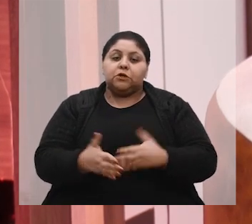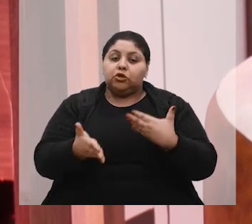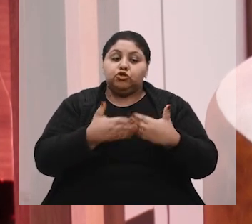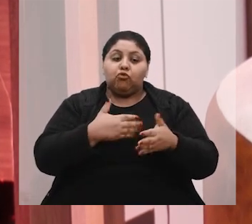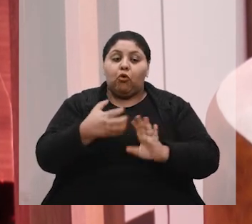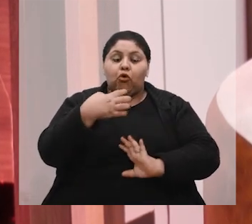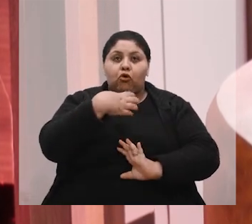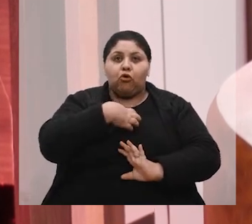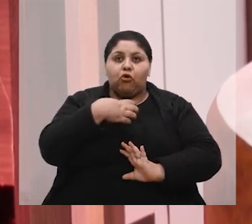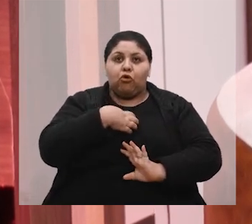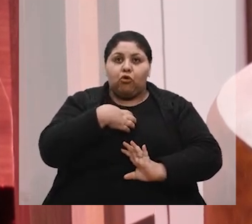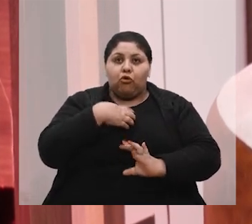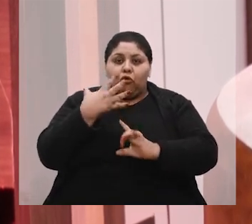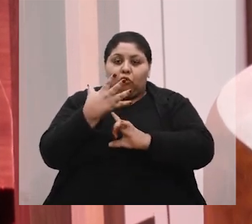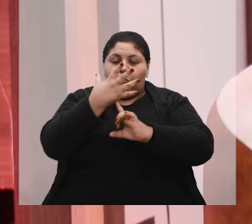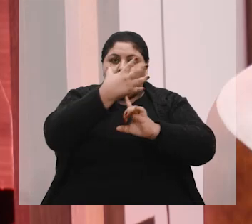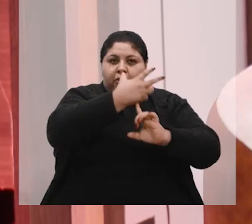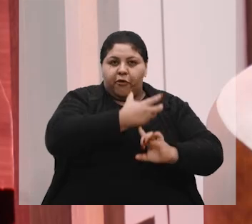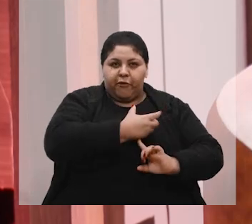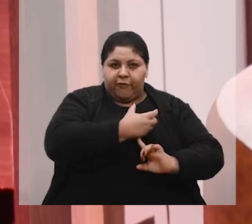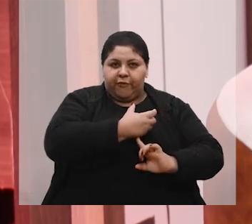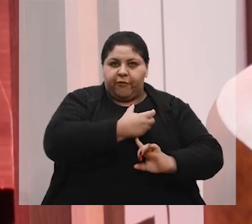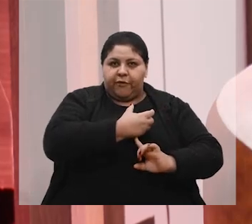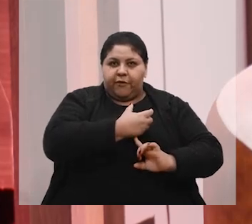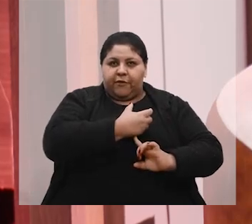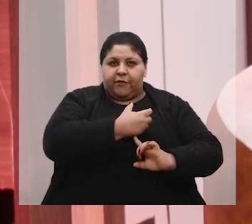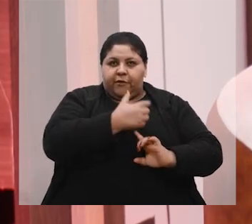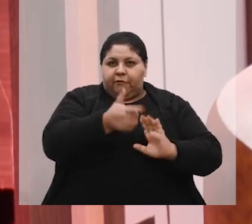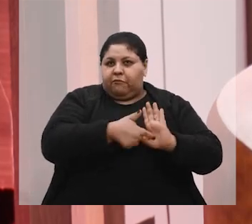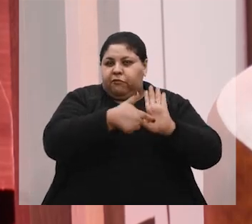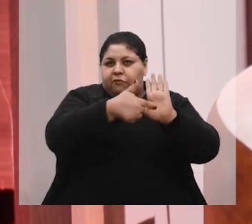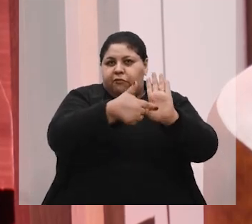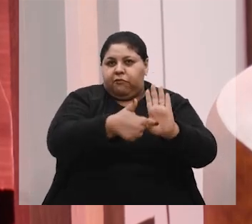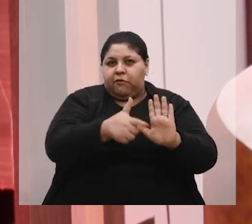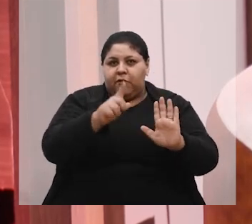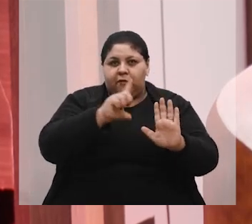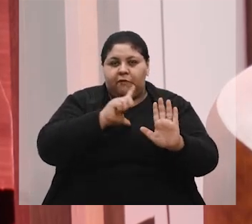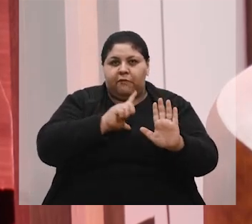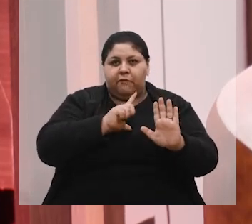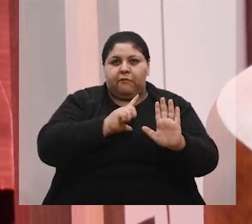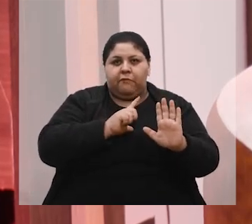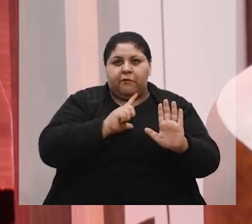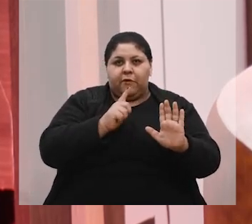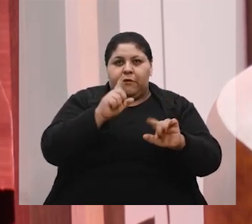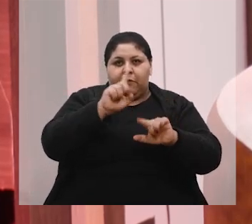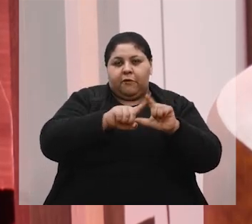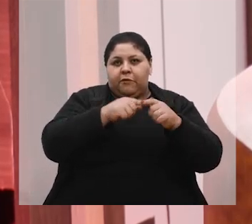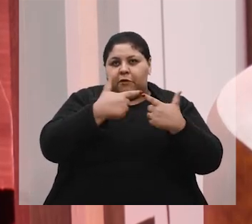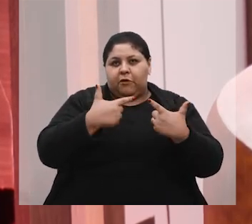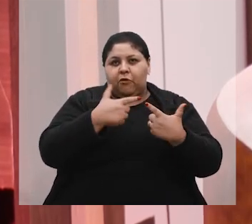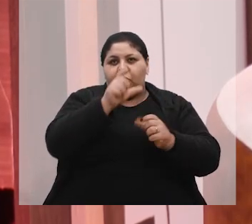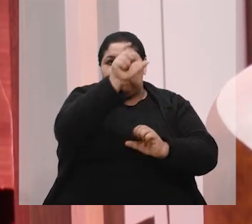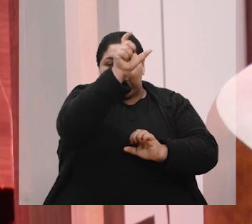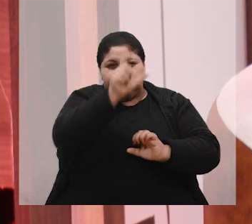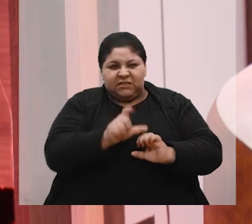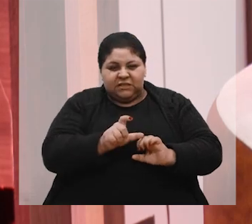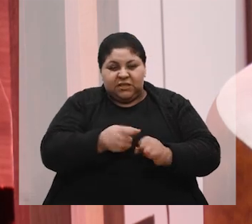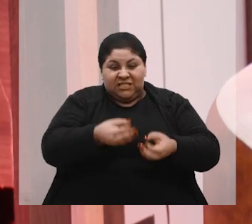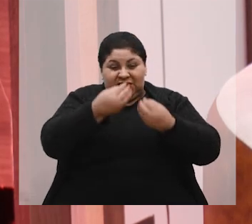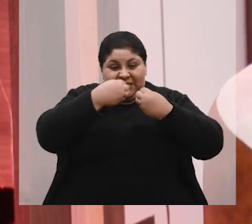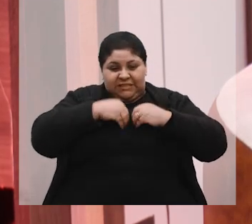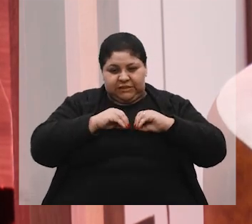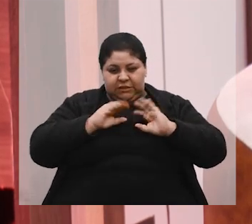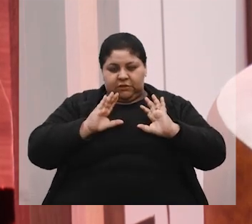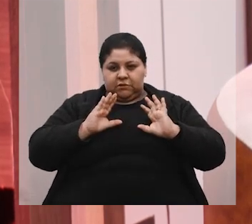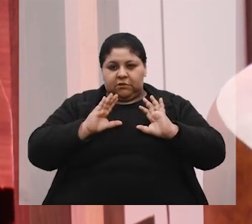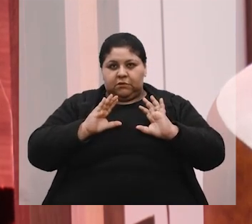de qualquer forma, o artista, quando ele se manifesta na sua produção, ele vai ter coisas da sua subjetividade, isso é intrínseco da produção artística,